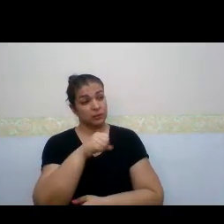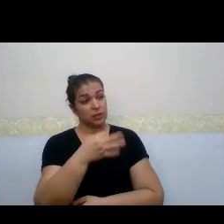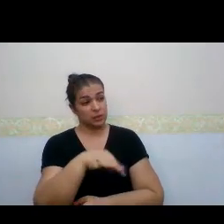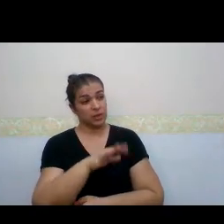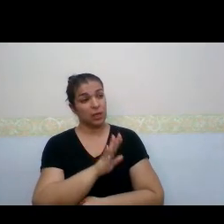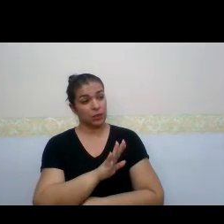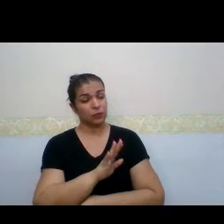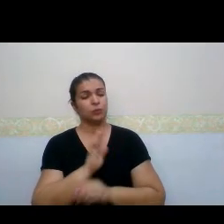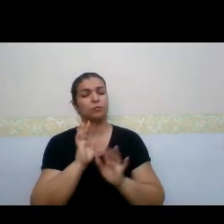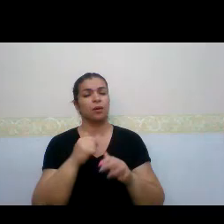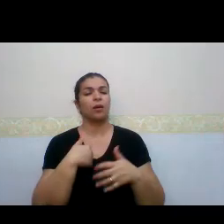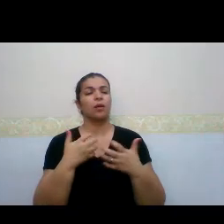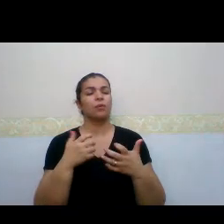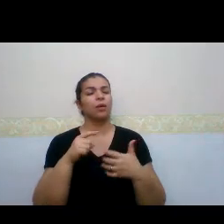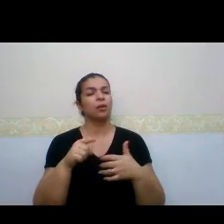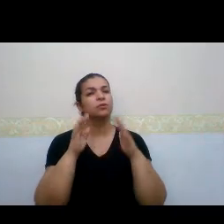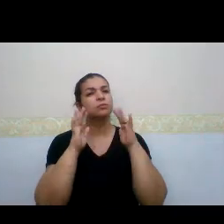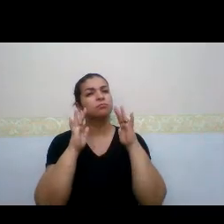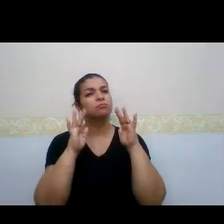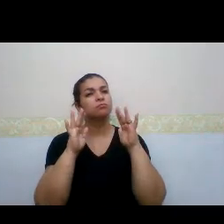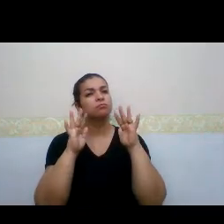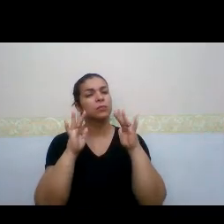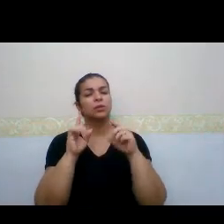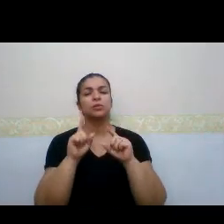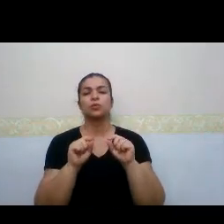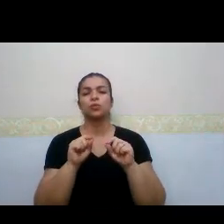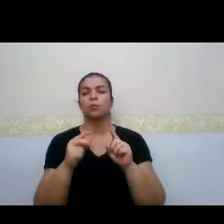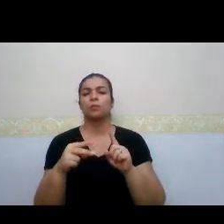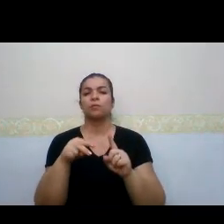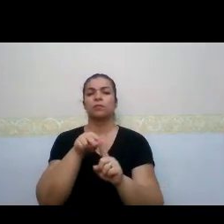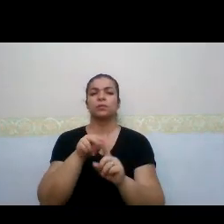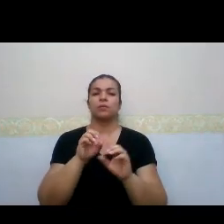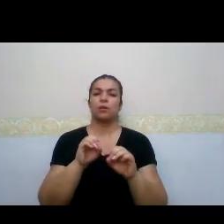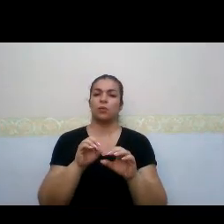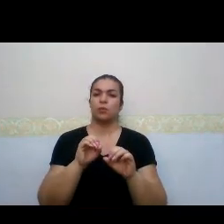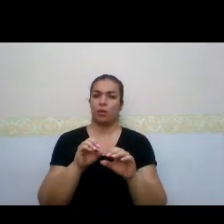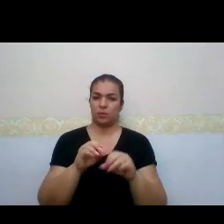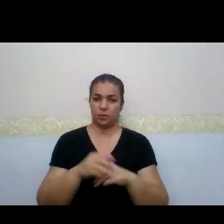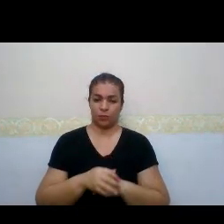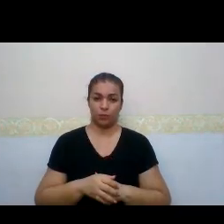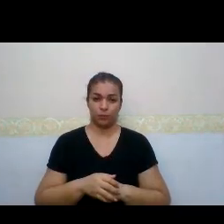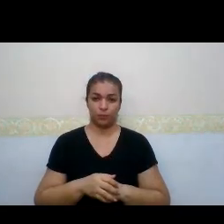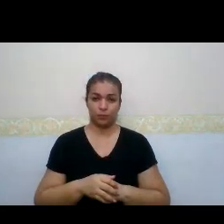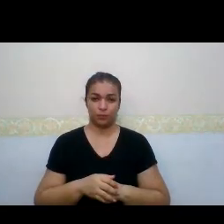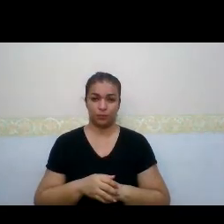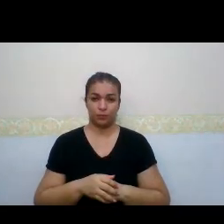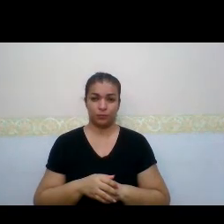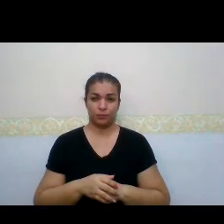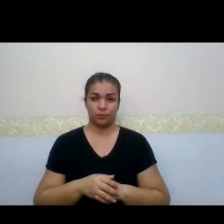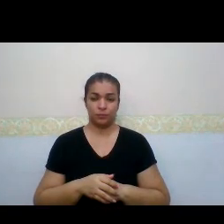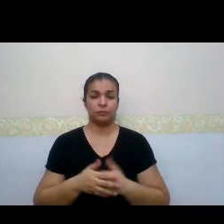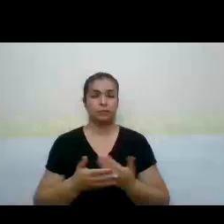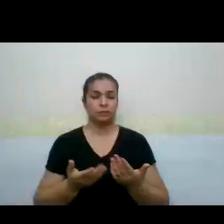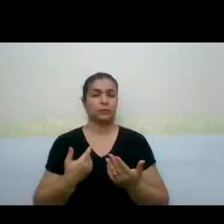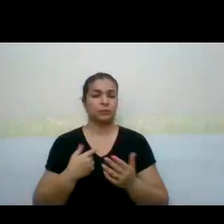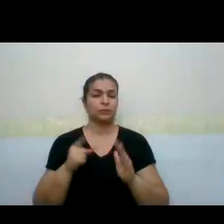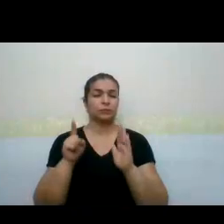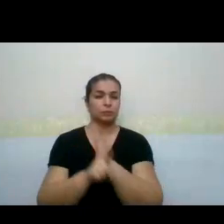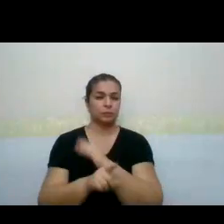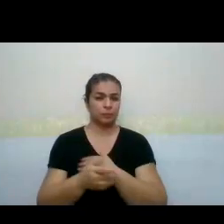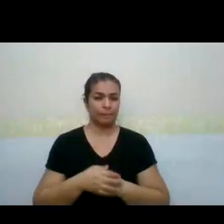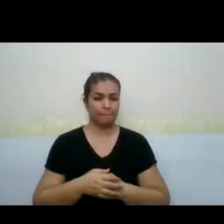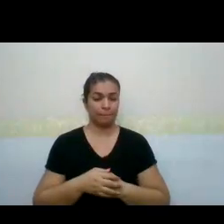você pense um pouquinho mais sobre o ponto de vista da educação. Aí eu vou fazer uma outra pergunta. Ela aprende